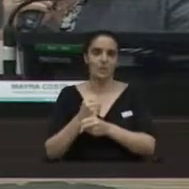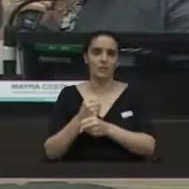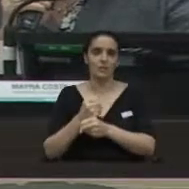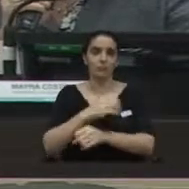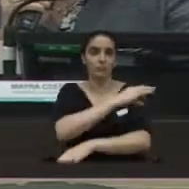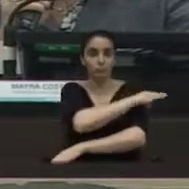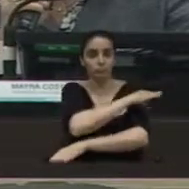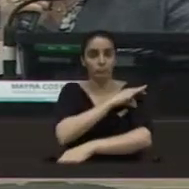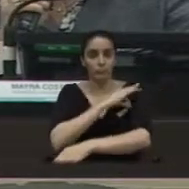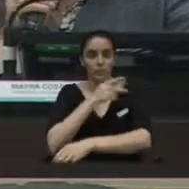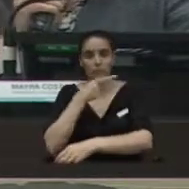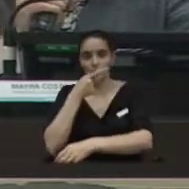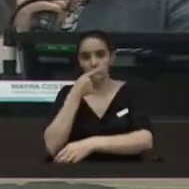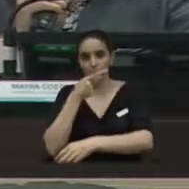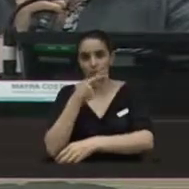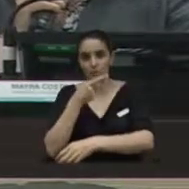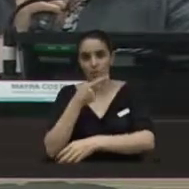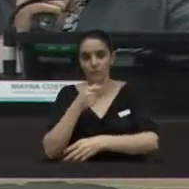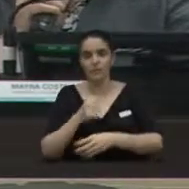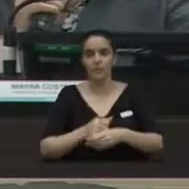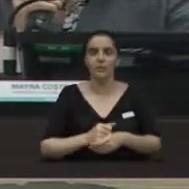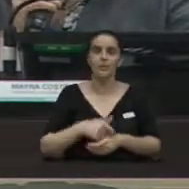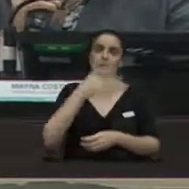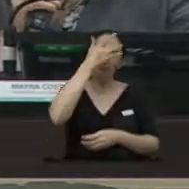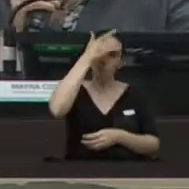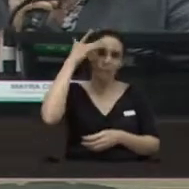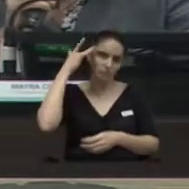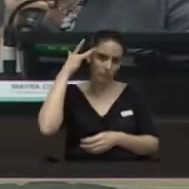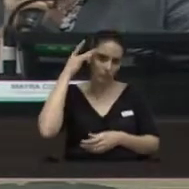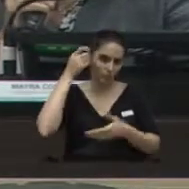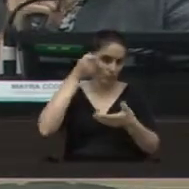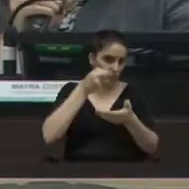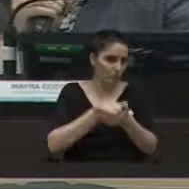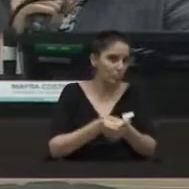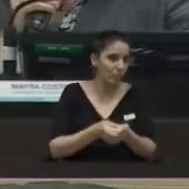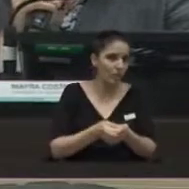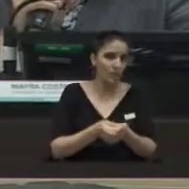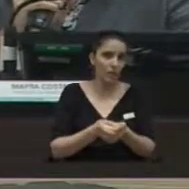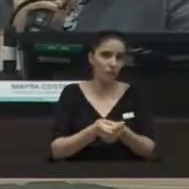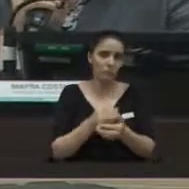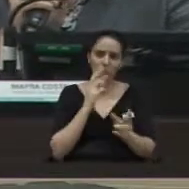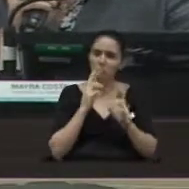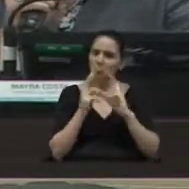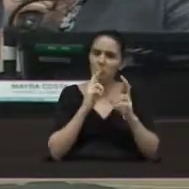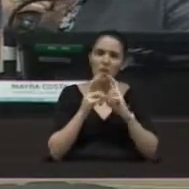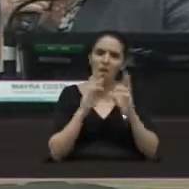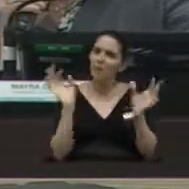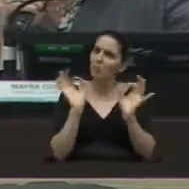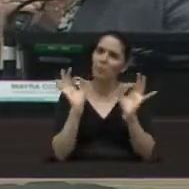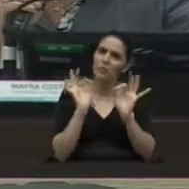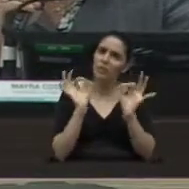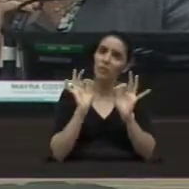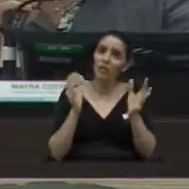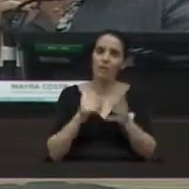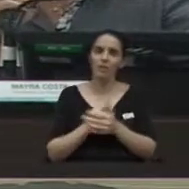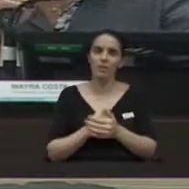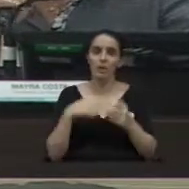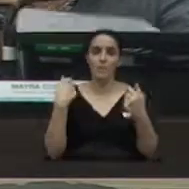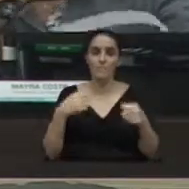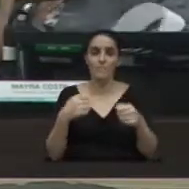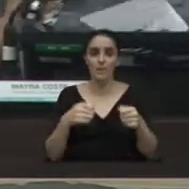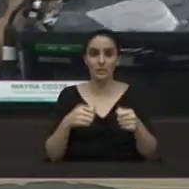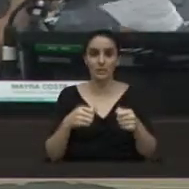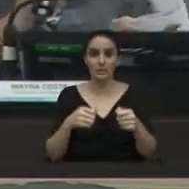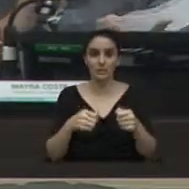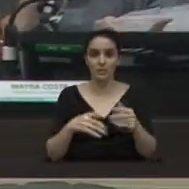paga as passagens gratuitas são os cidadãos pagantes, do qual não estão reclamando. Precisamos garantir e fortalecer os direitos